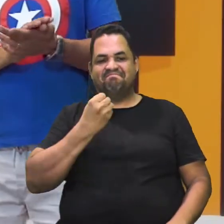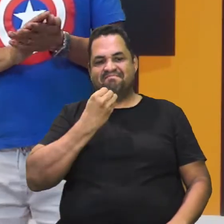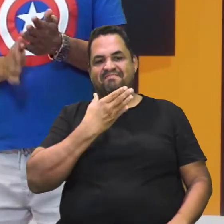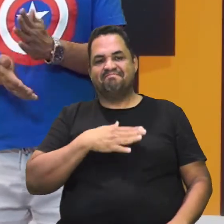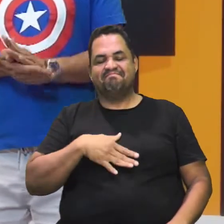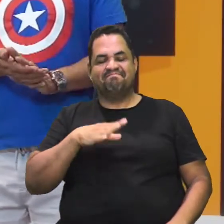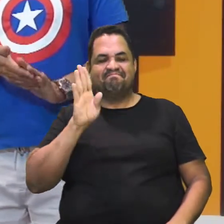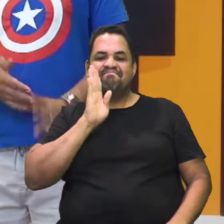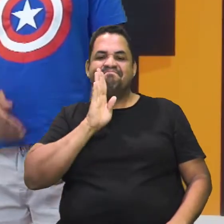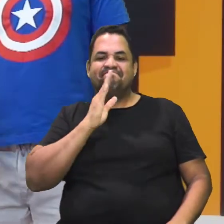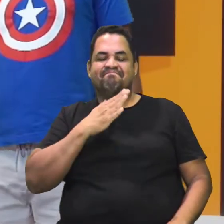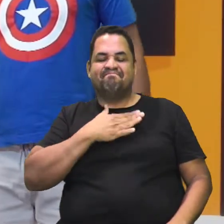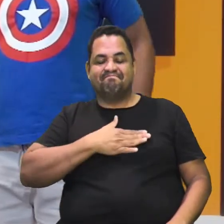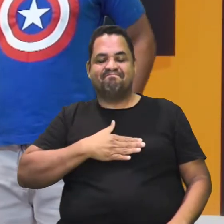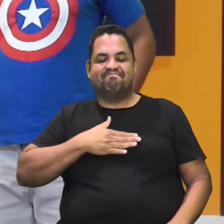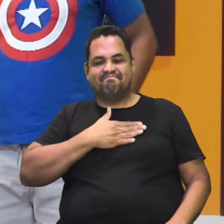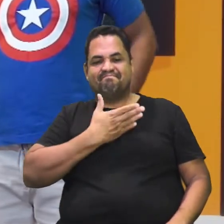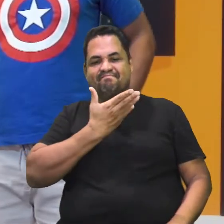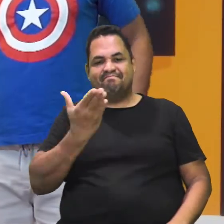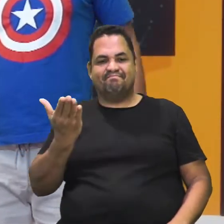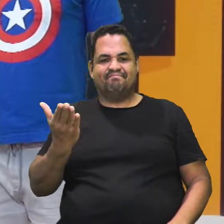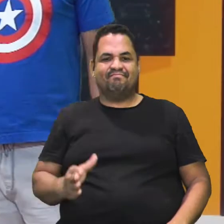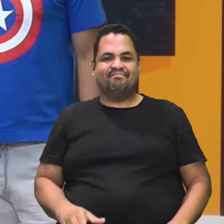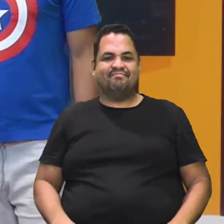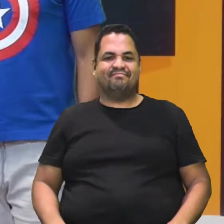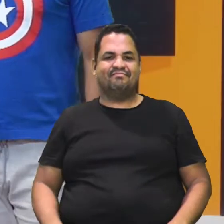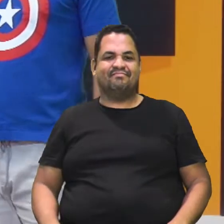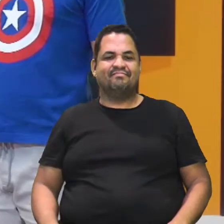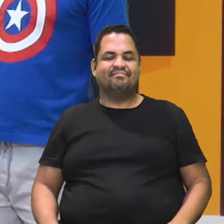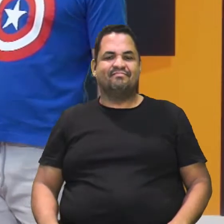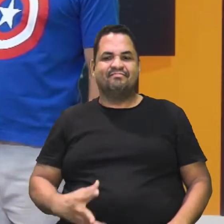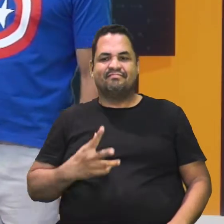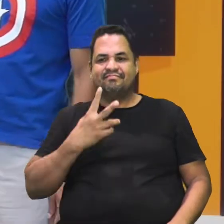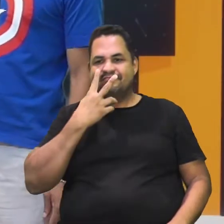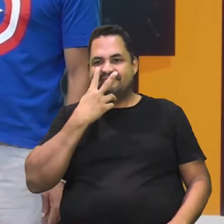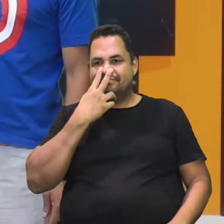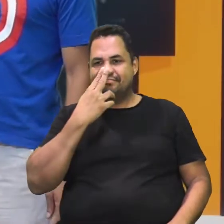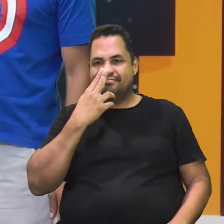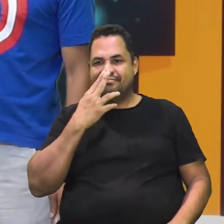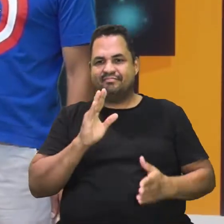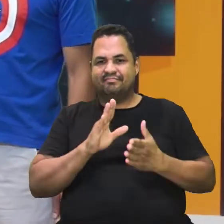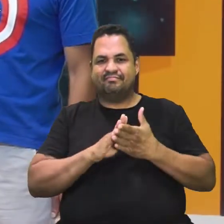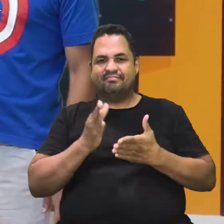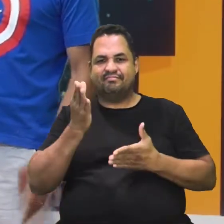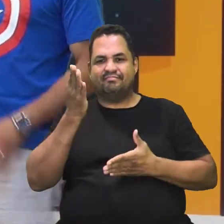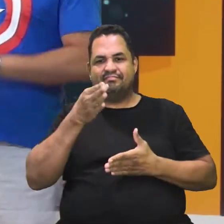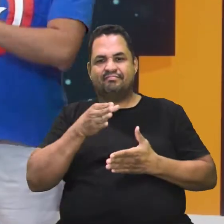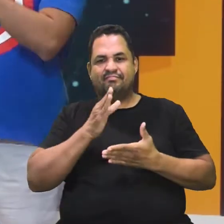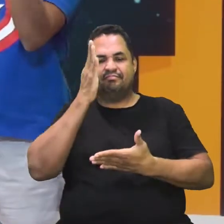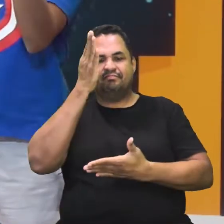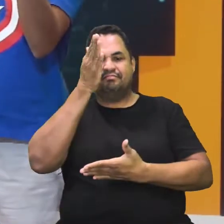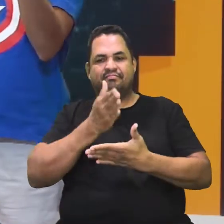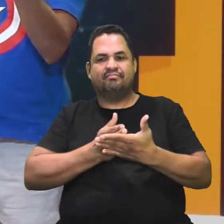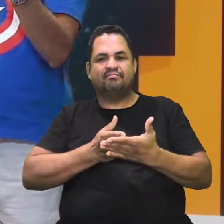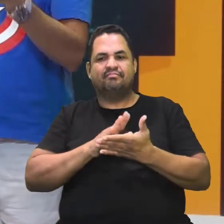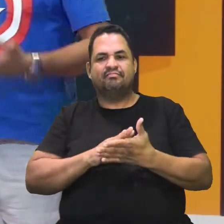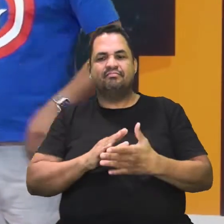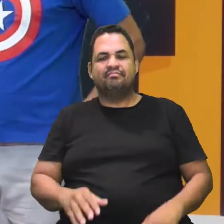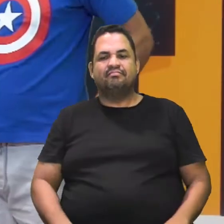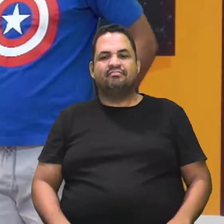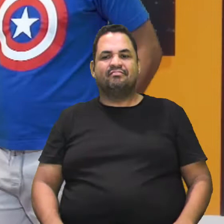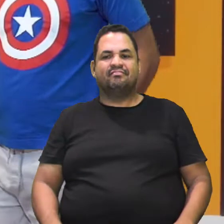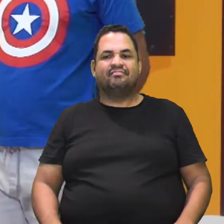muito legal. Eu gosto. Olha, parece que o cara pegou a elipse e partiu no meio, né? E virou um plano.